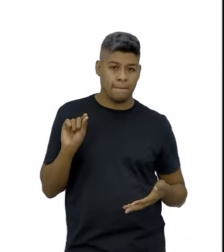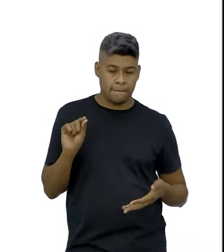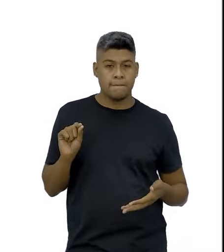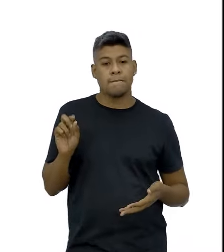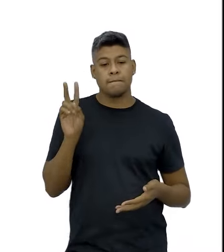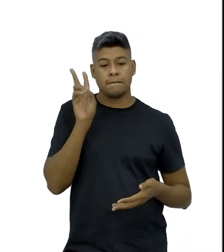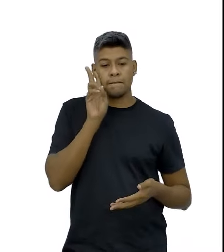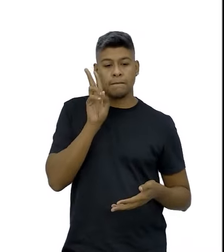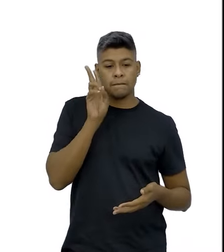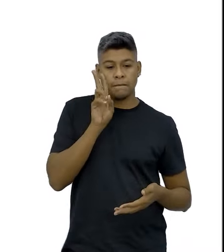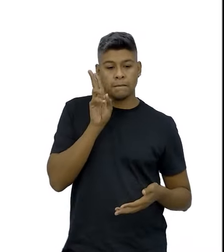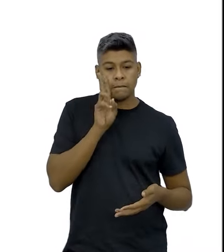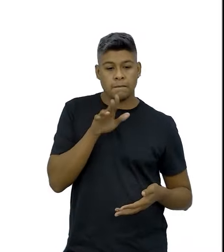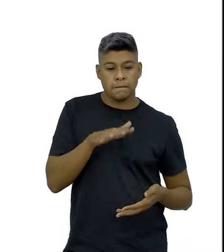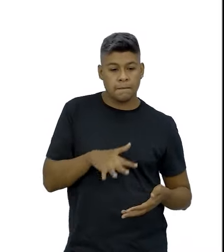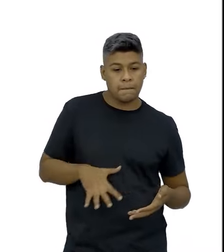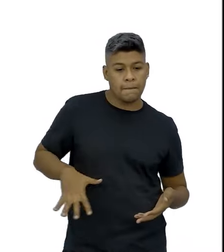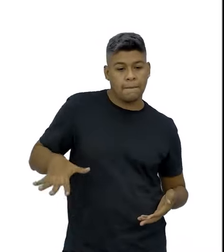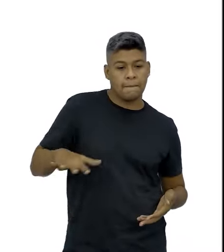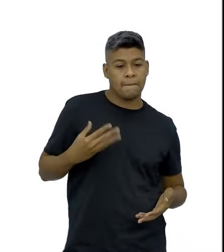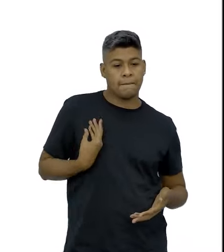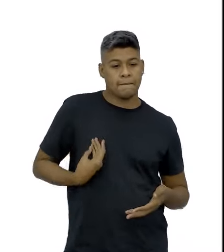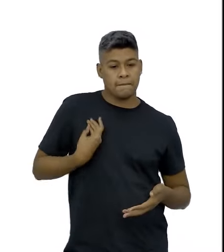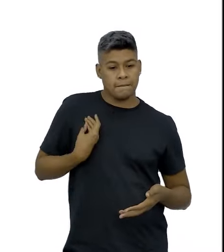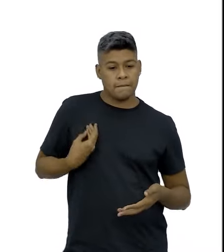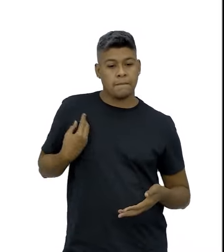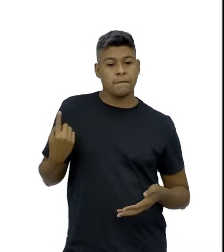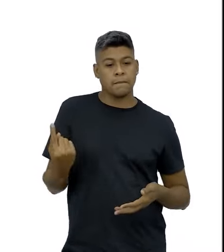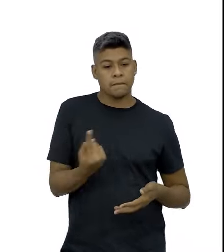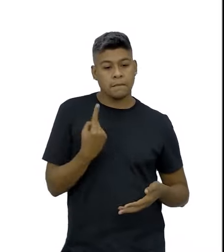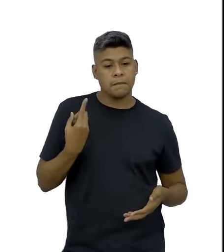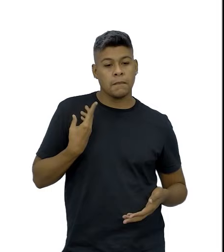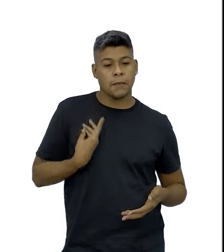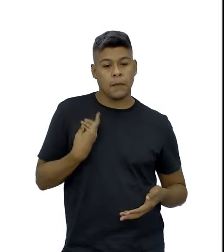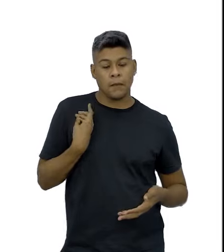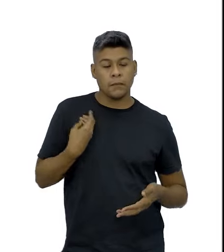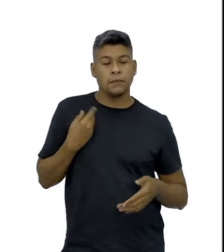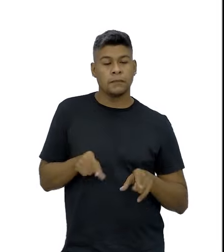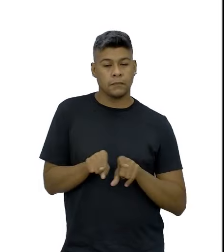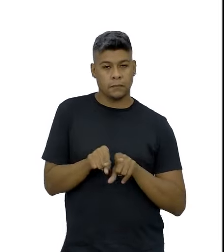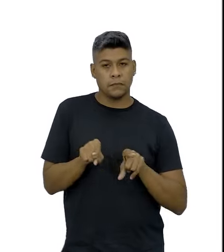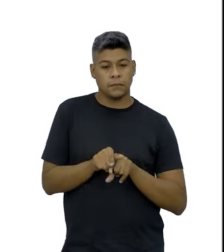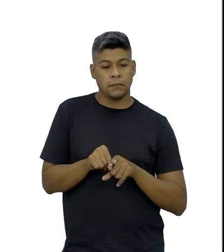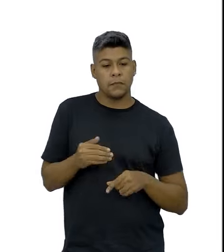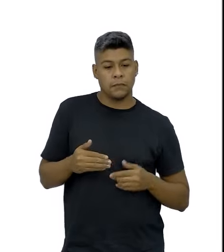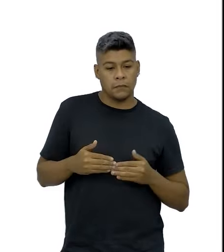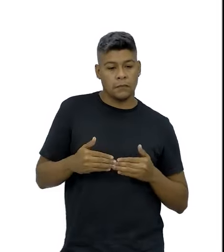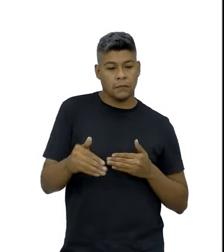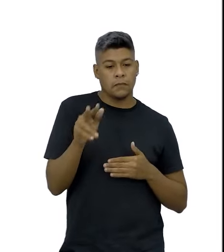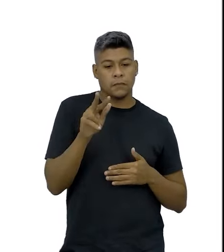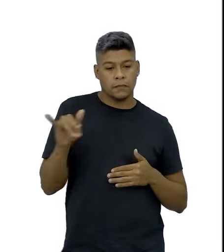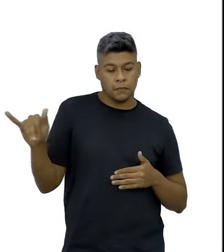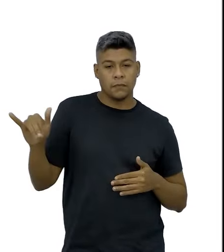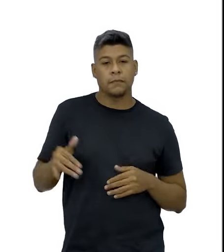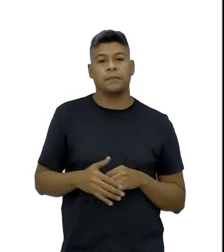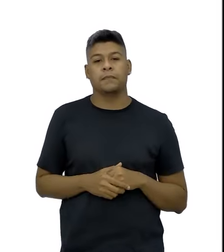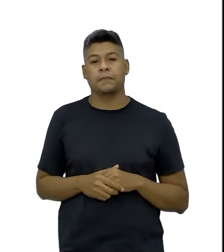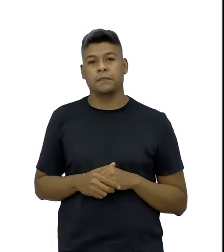em consideração o cenário que estamos vivendo, né, e que a gente viveu aí e ainda está vivendo em relação à pandemia.